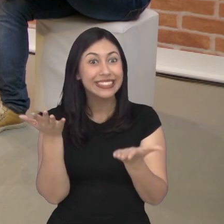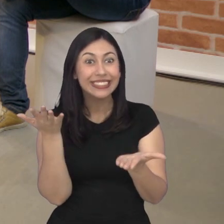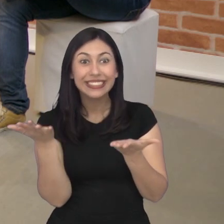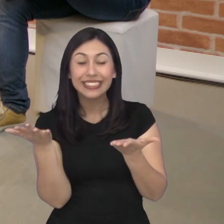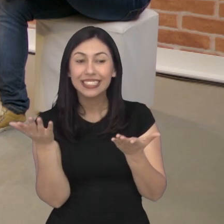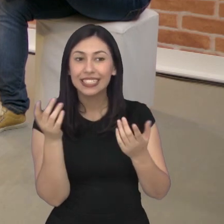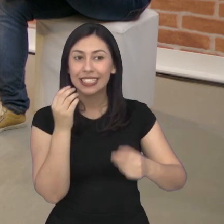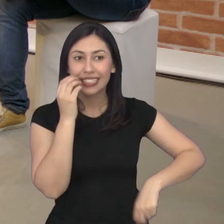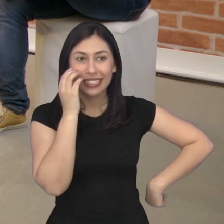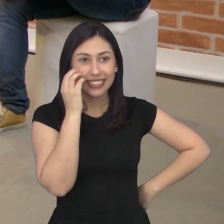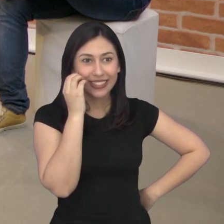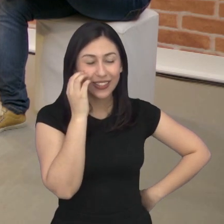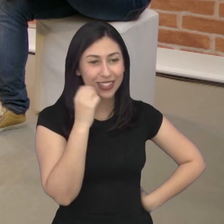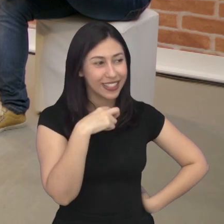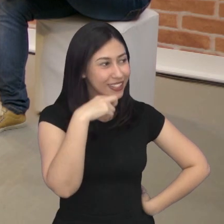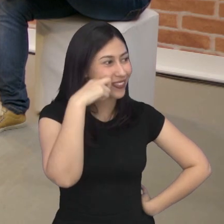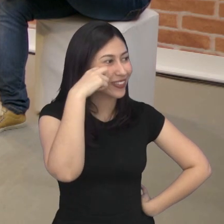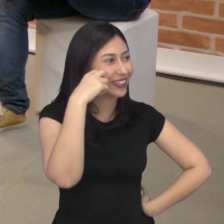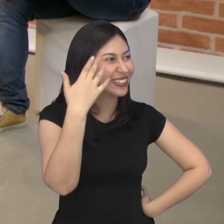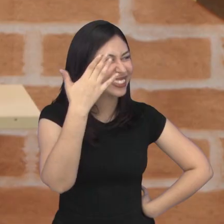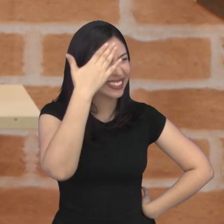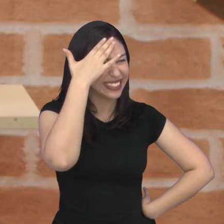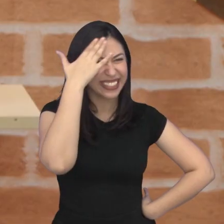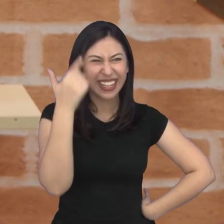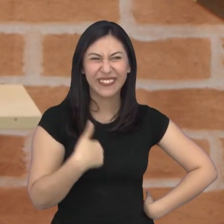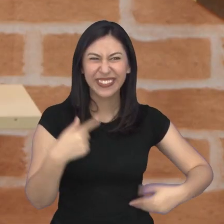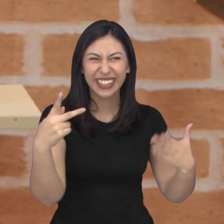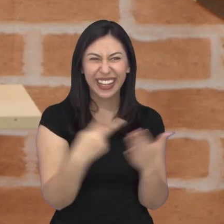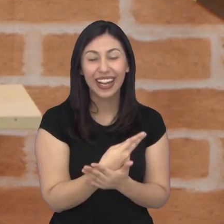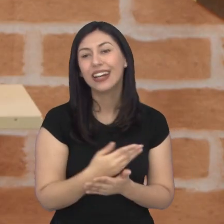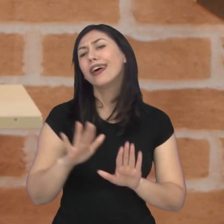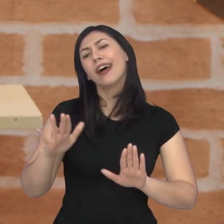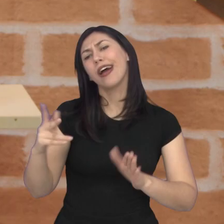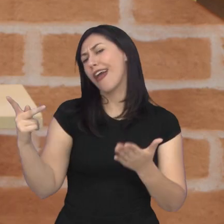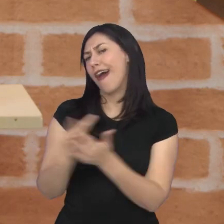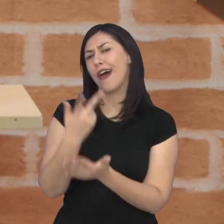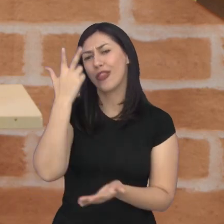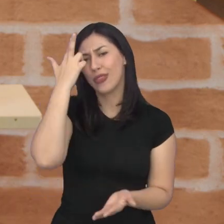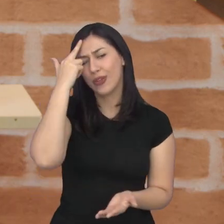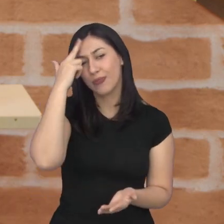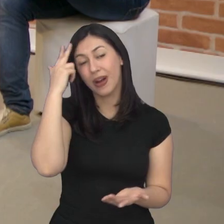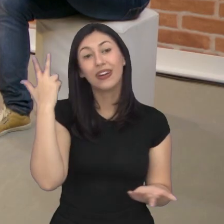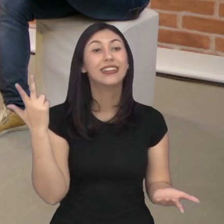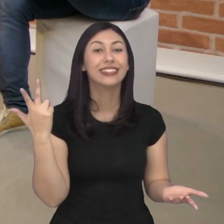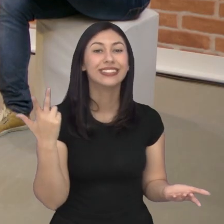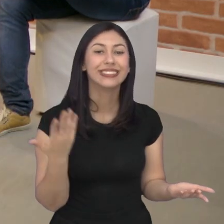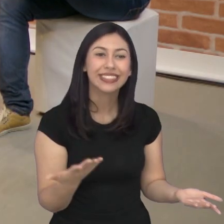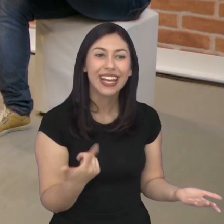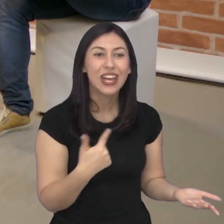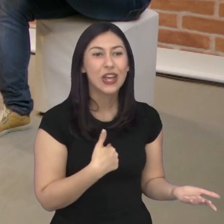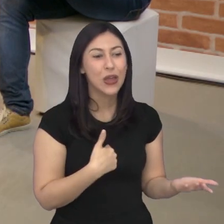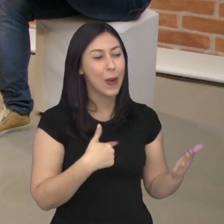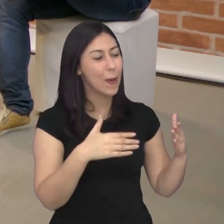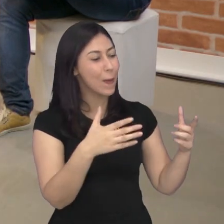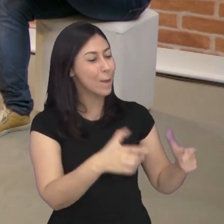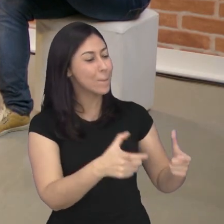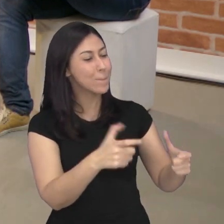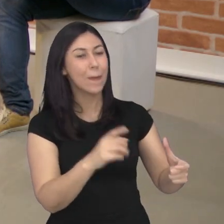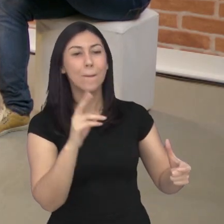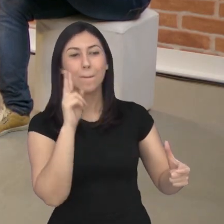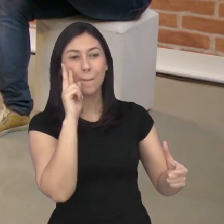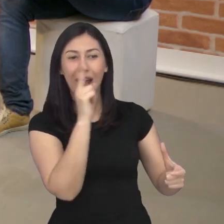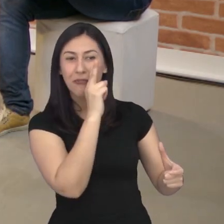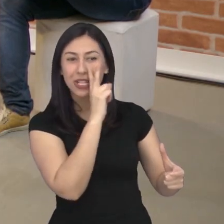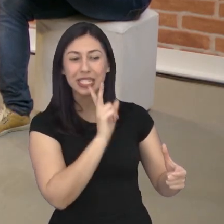aí? Que vergonha. Vou errar. Ué, Já mas que eu errar morei é na Vista humano. Verde, assim, o bairro dos países. com todas Ué, as errar